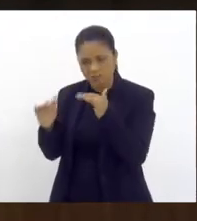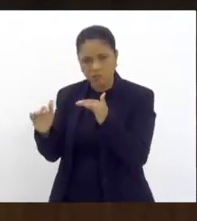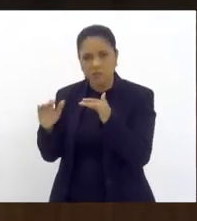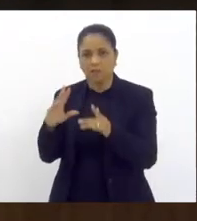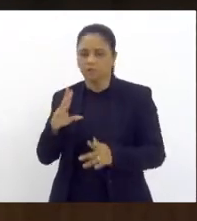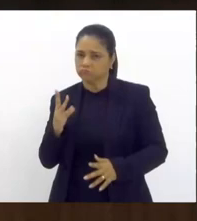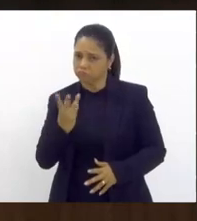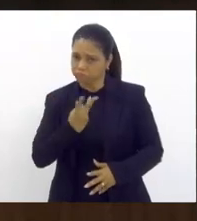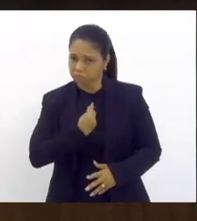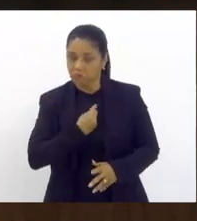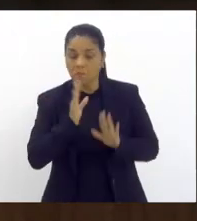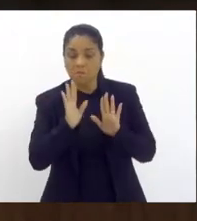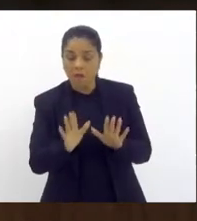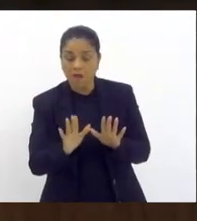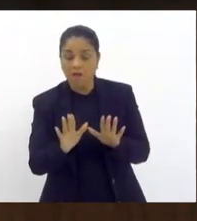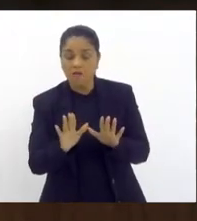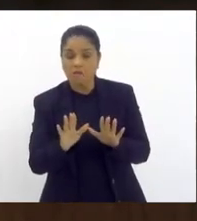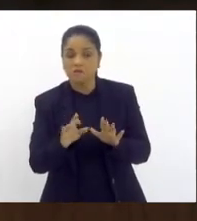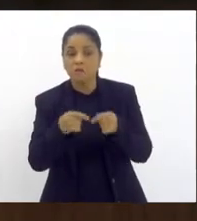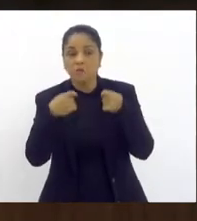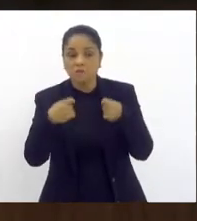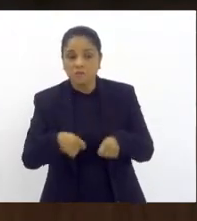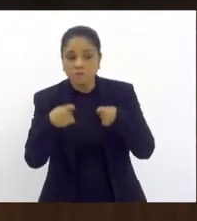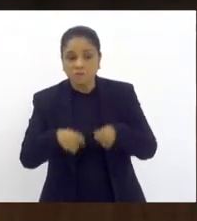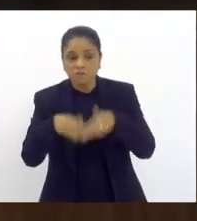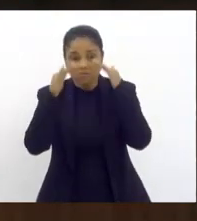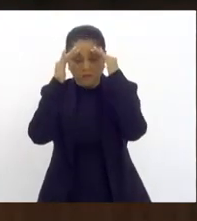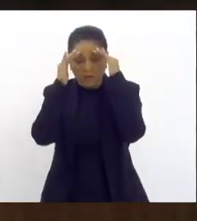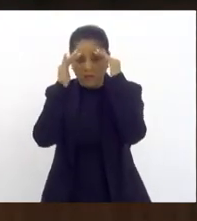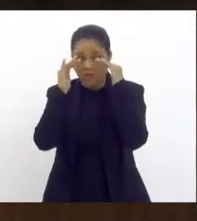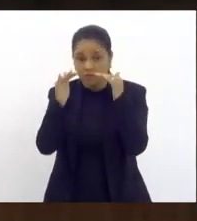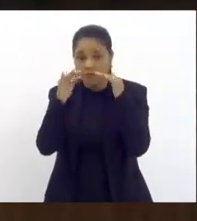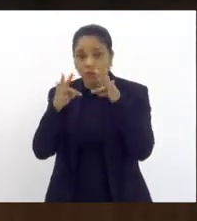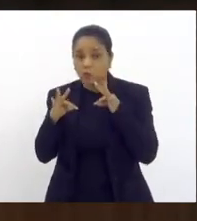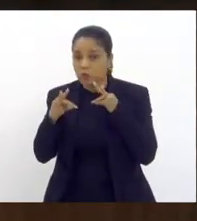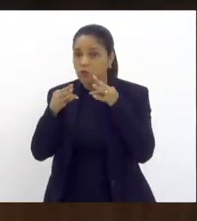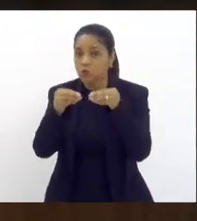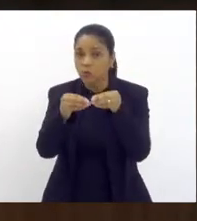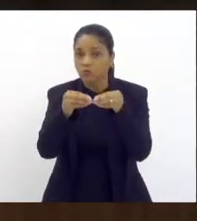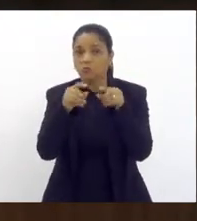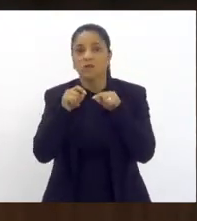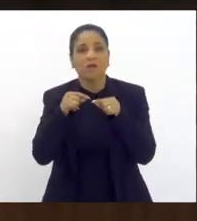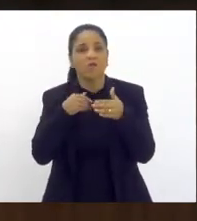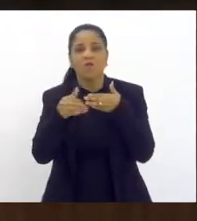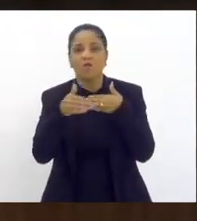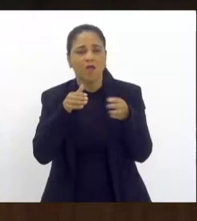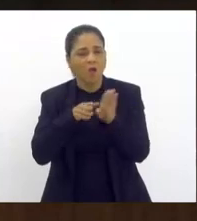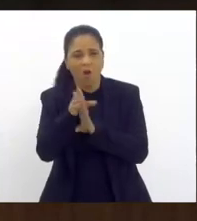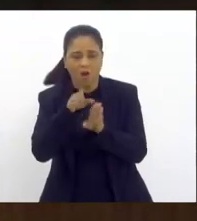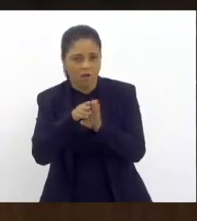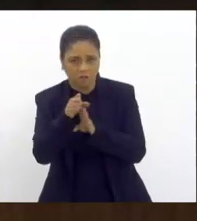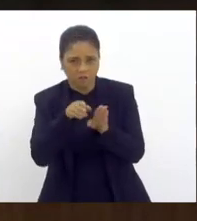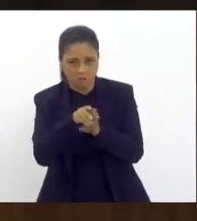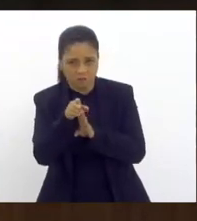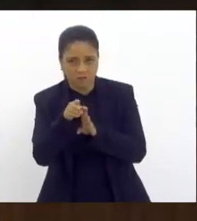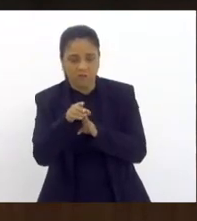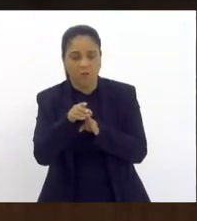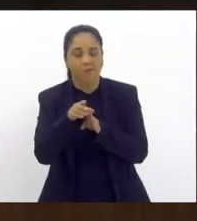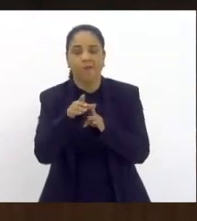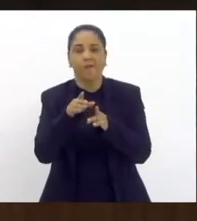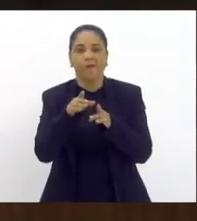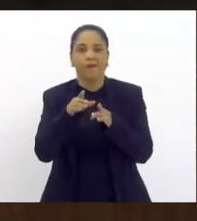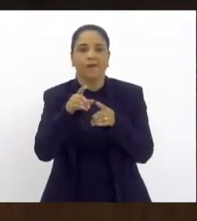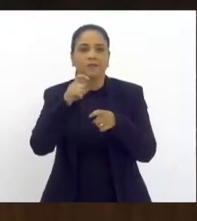mas quando pedimos para respeitar a todos, significa sobre orientação sexual. Eu não estou nem aí se você é gay, se